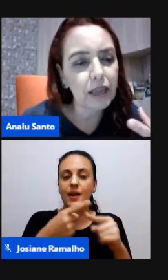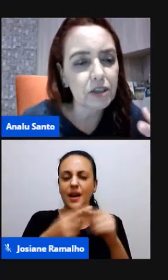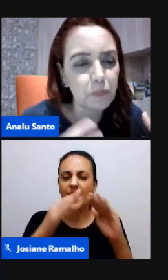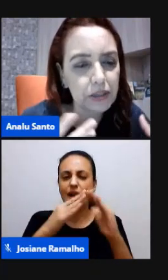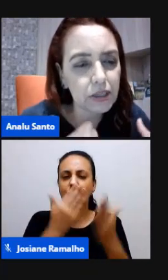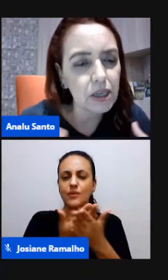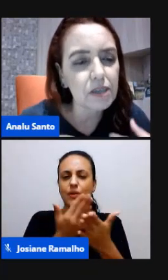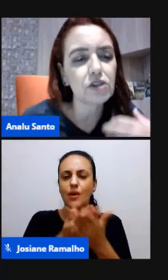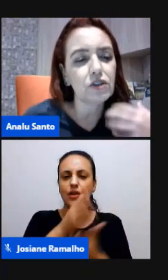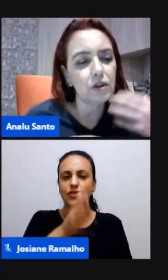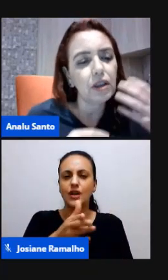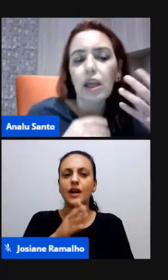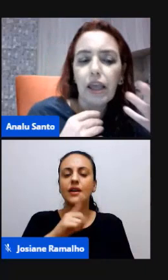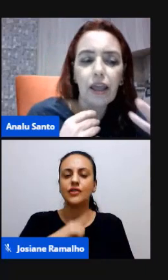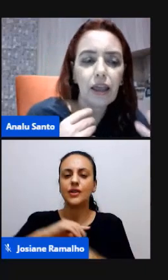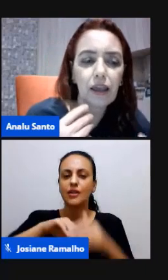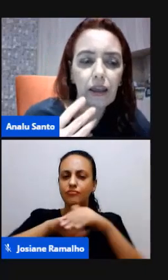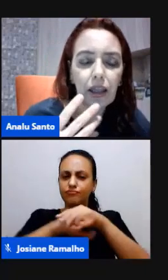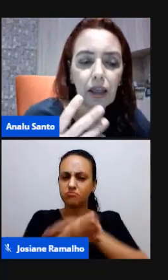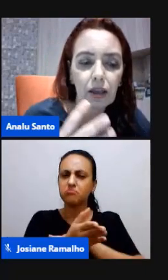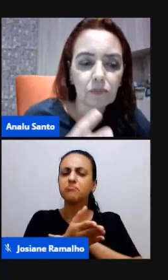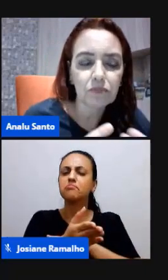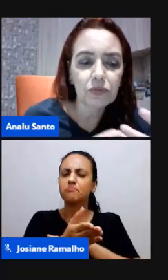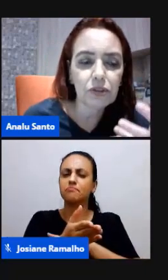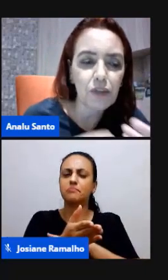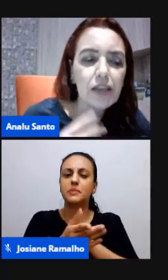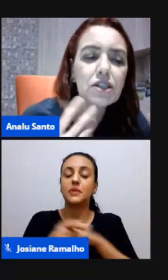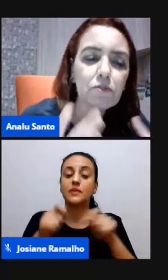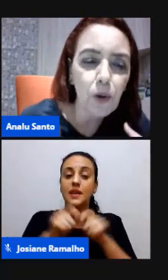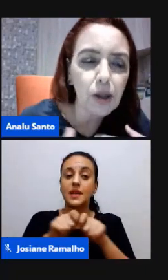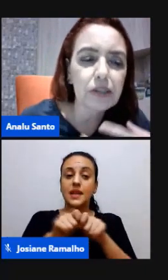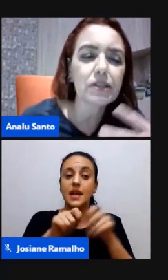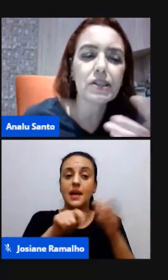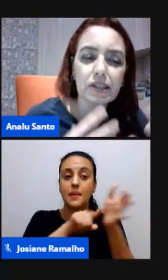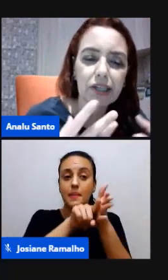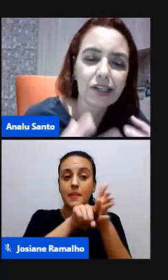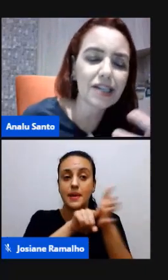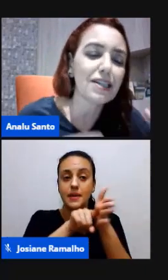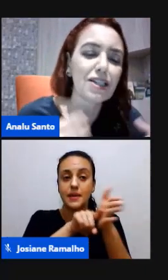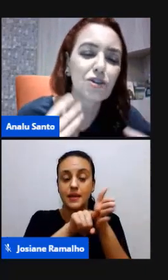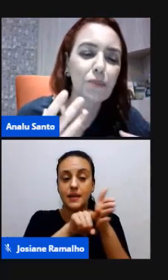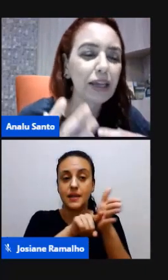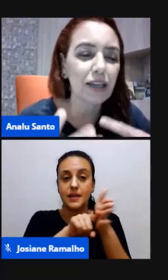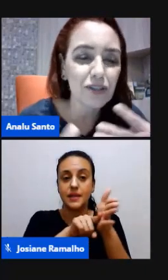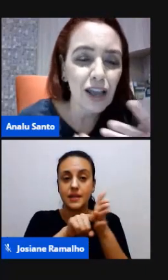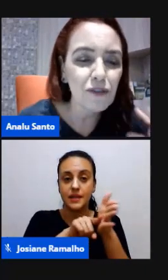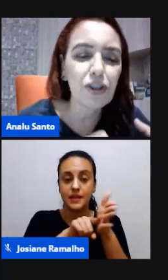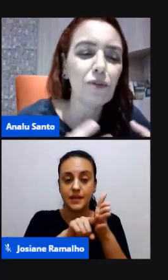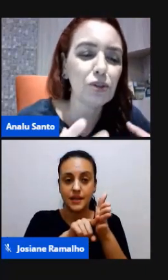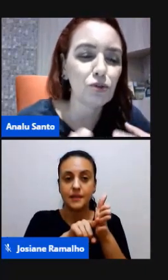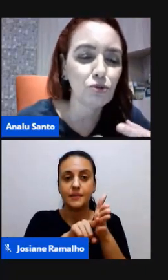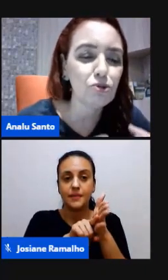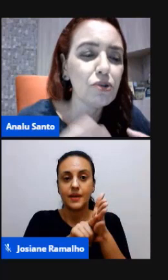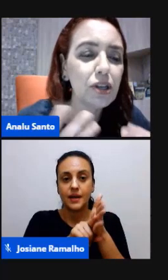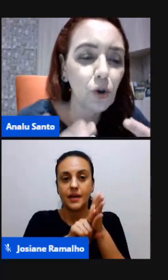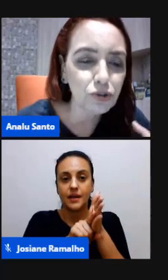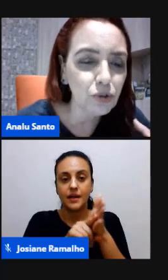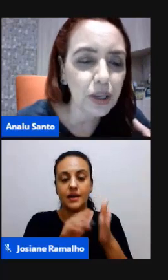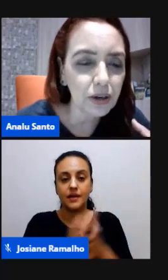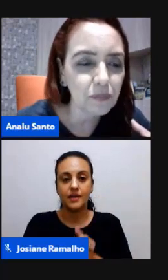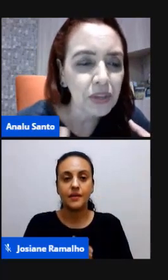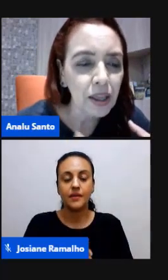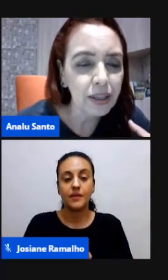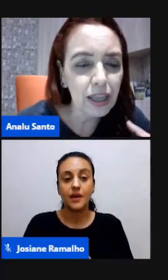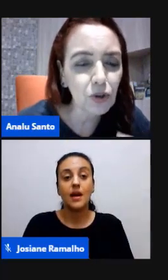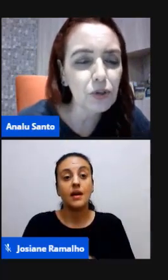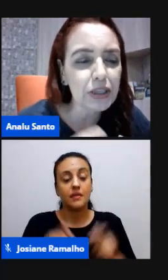né, essas pesquisas, de ver as hipóteses das crianças, como é que elas viam isso tudo, e